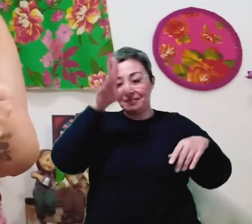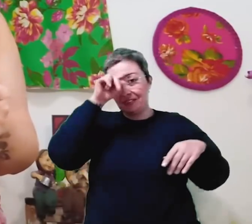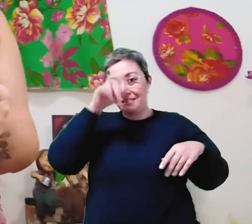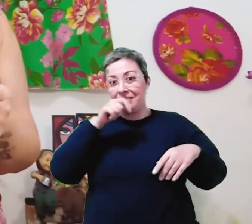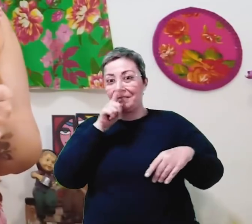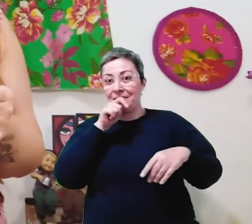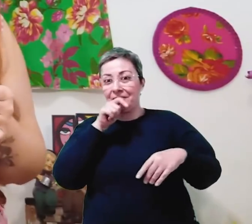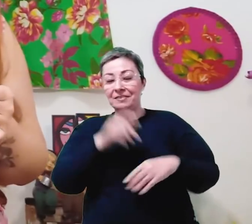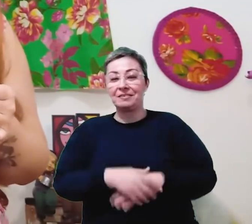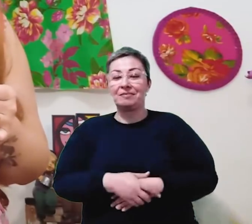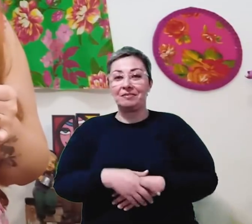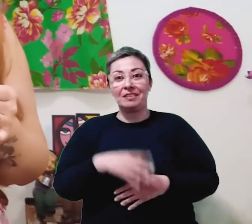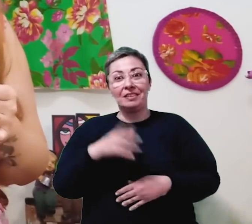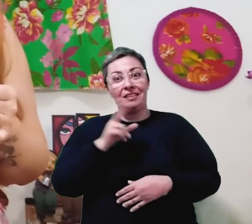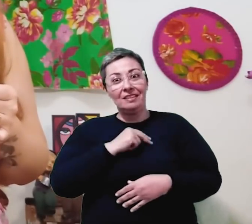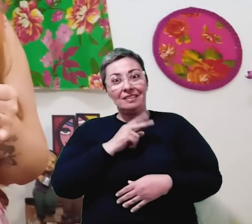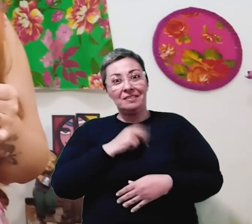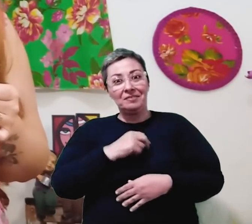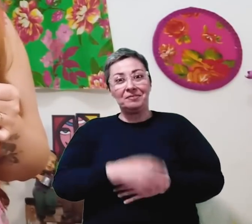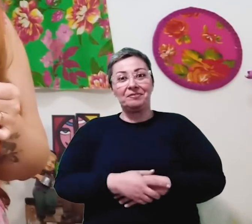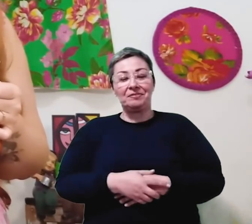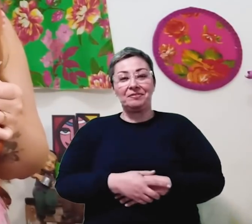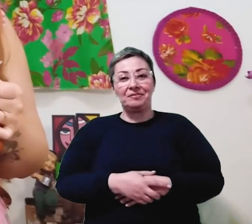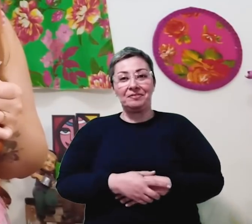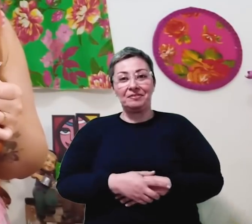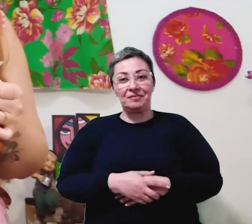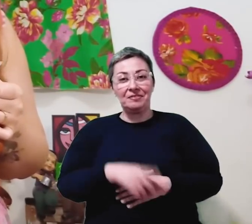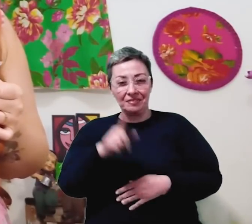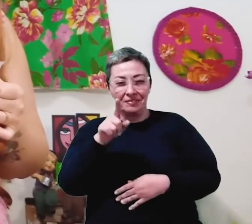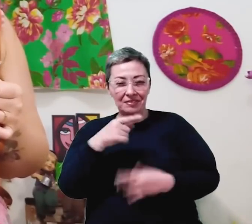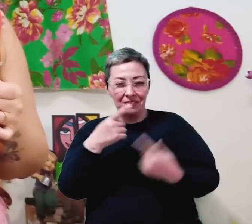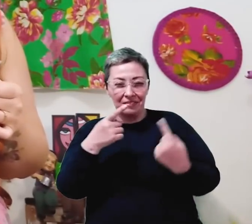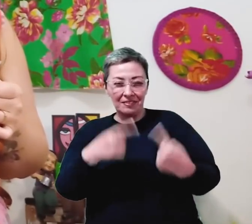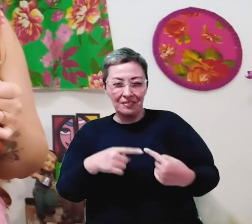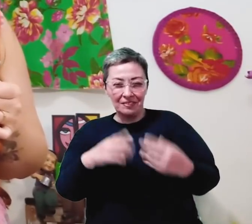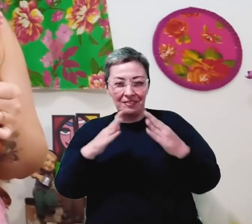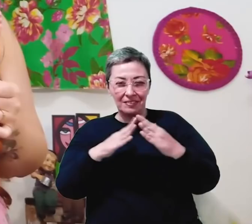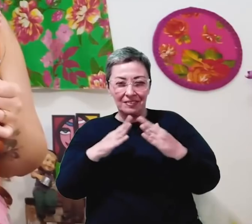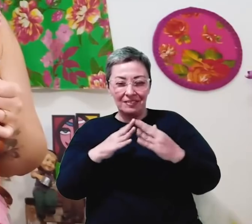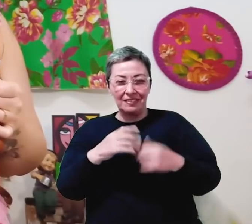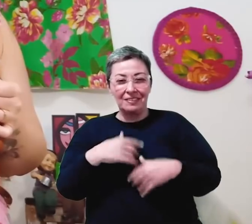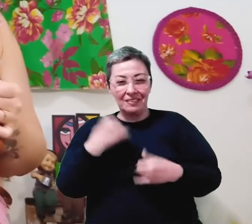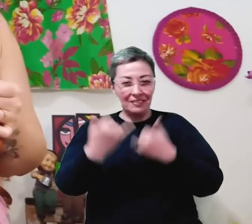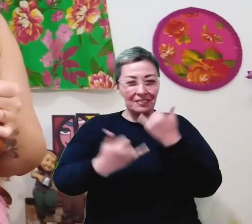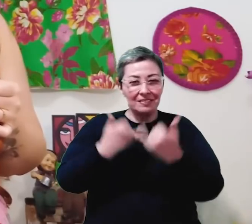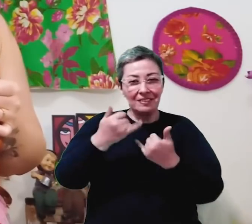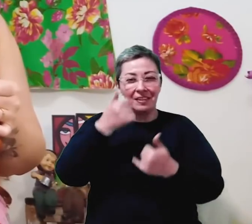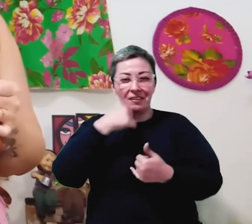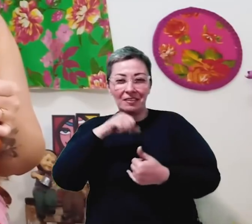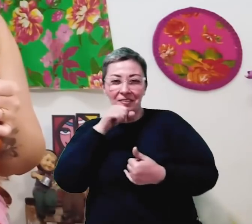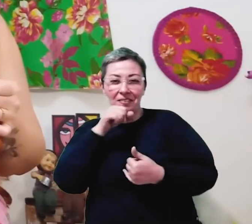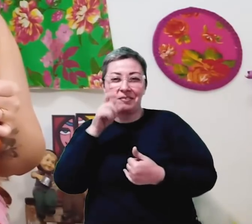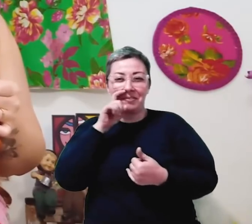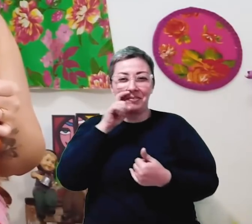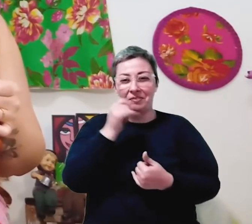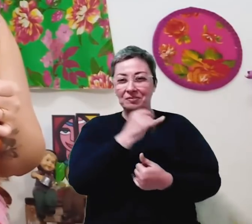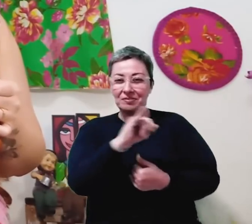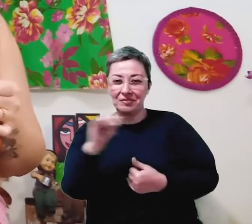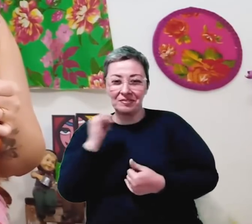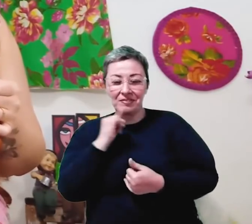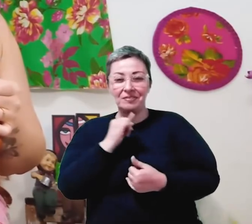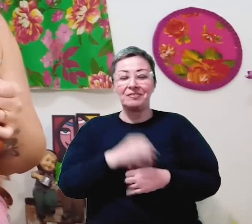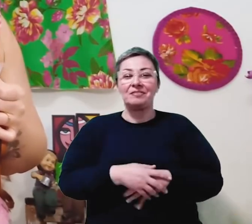pia. Ufa! Faça esse desafio em casa. Brinque com a mamãe, com o papai, com os